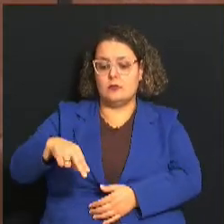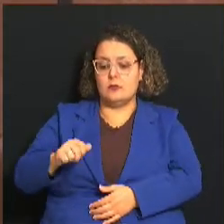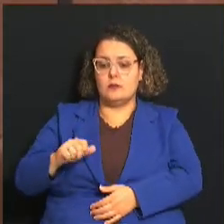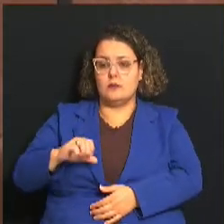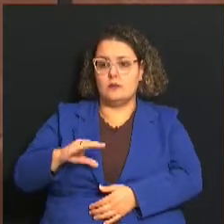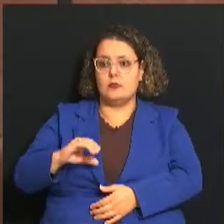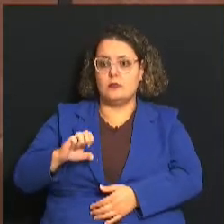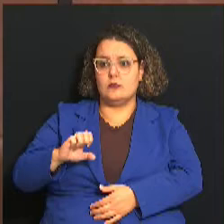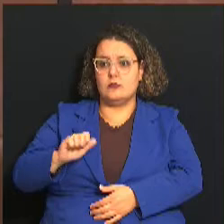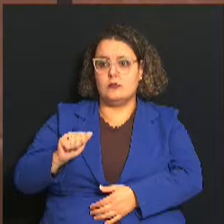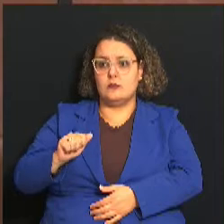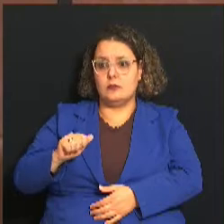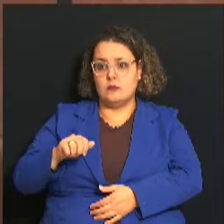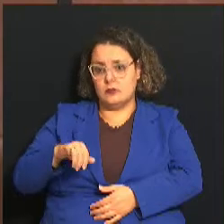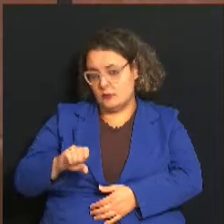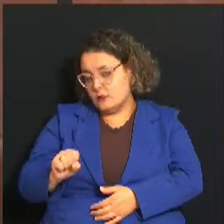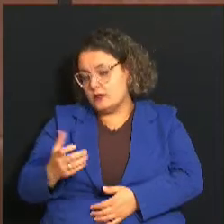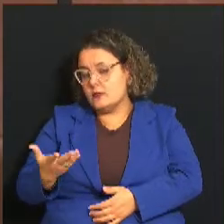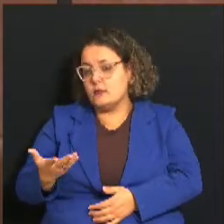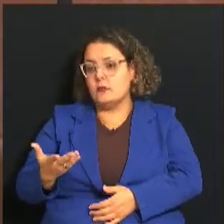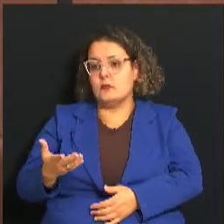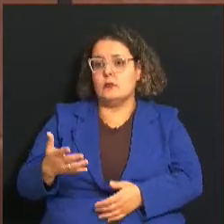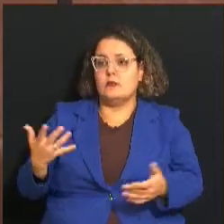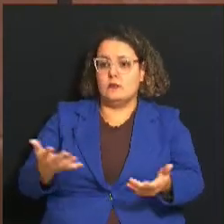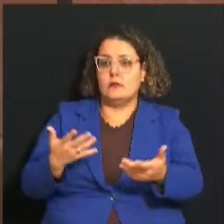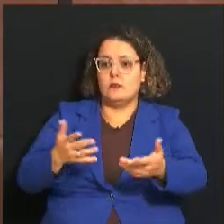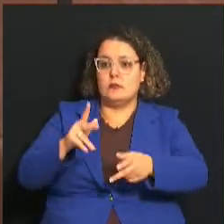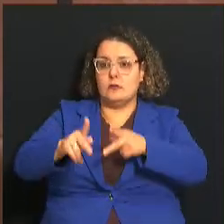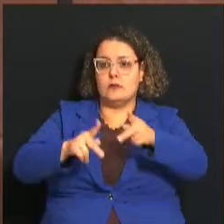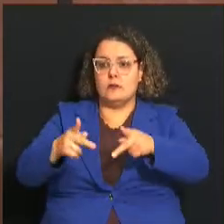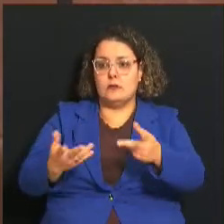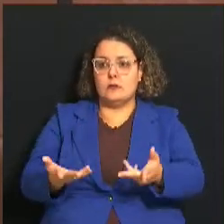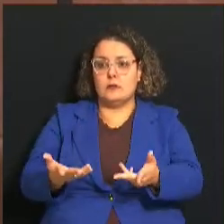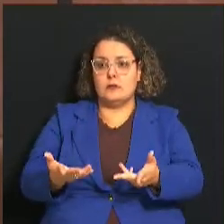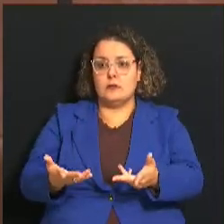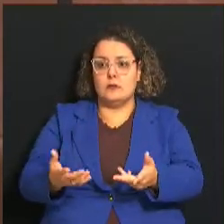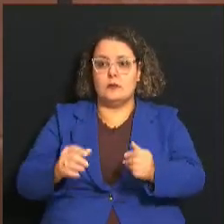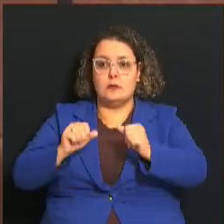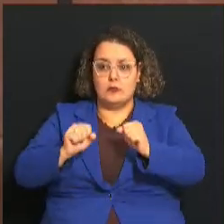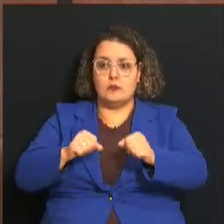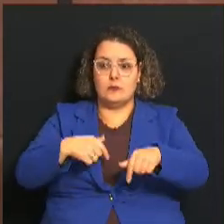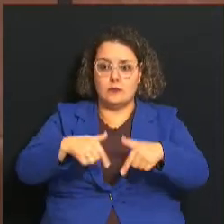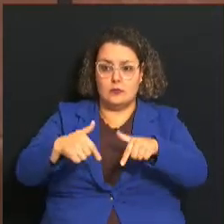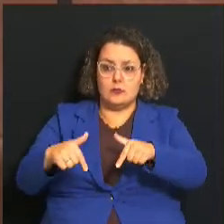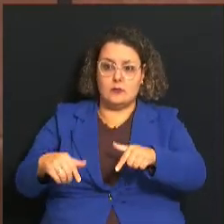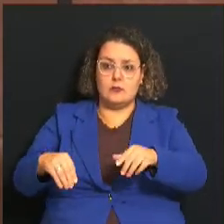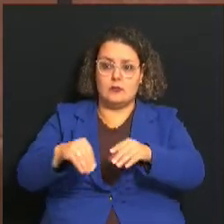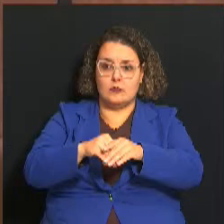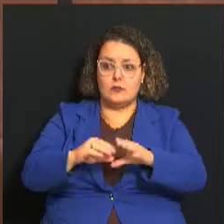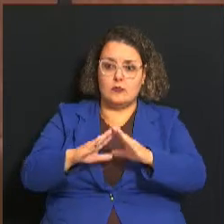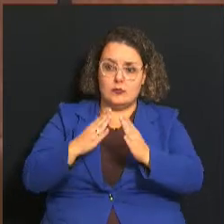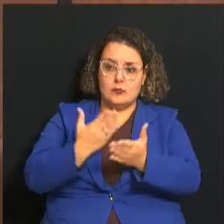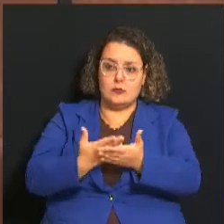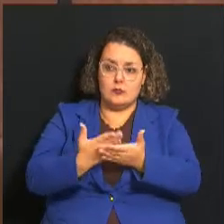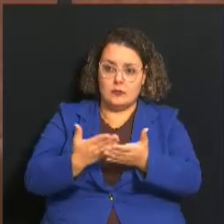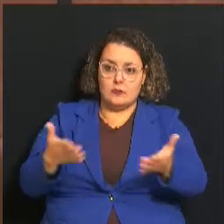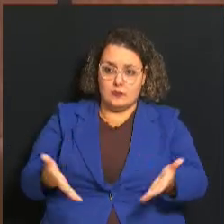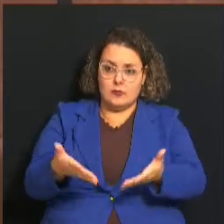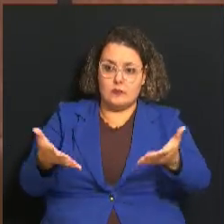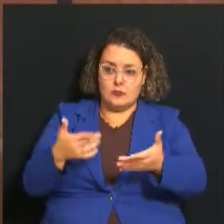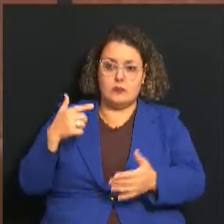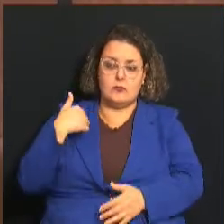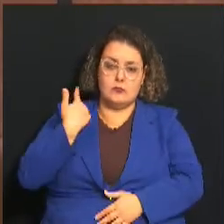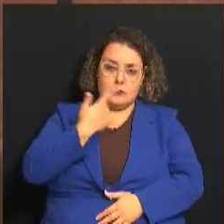essa participação popular. Né? Até a gente poderia fazer um trabalho nas escolas de incentivar, né, que os nossos